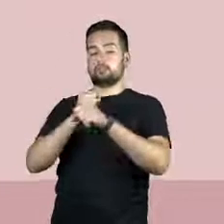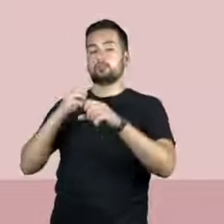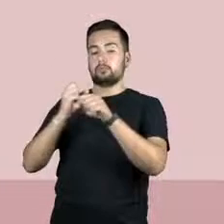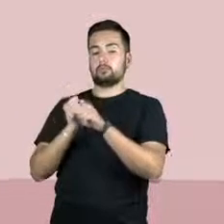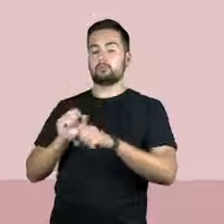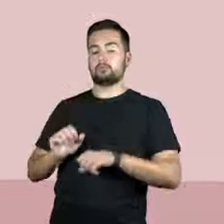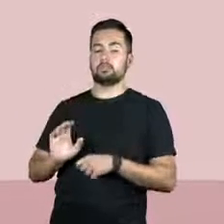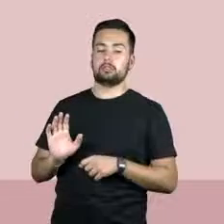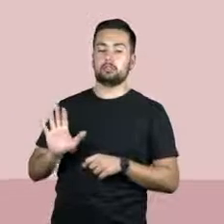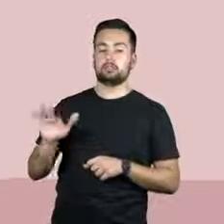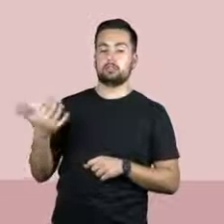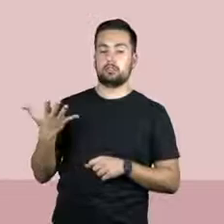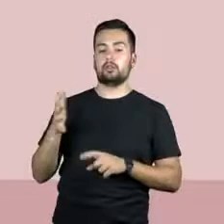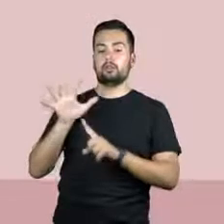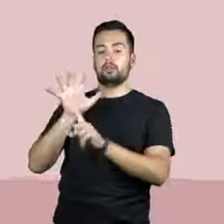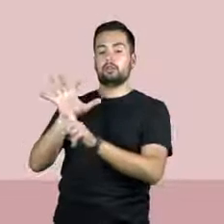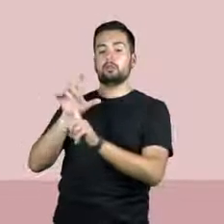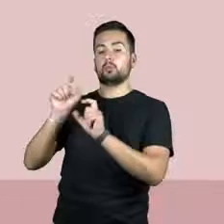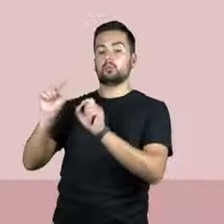a tender a